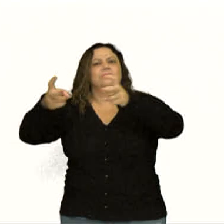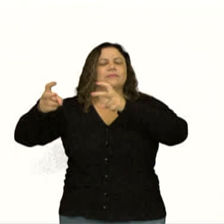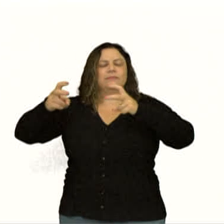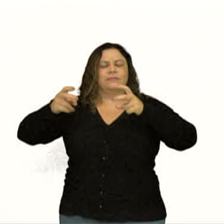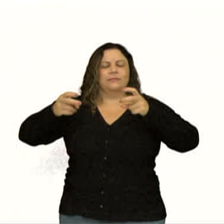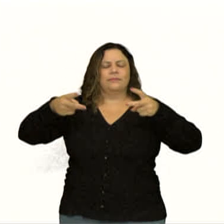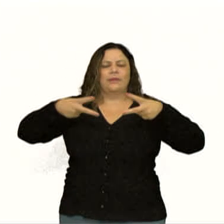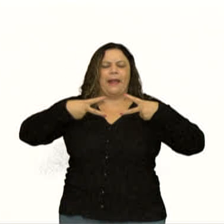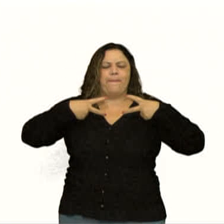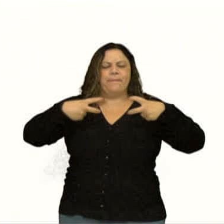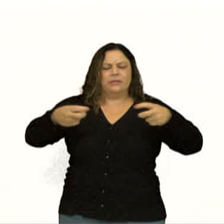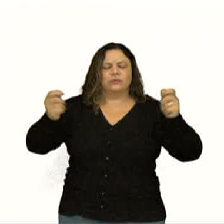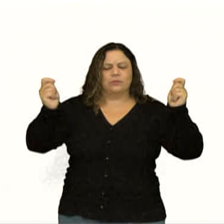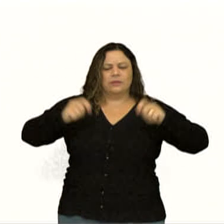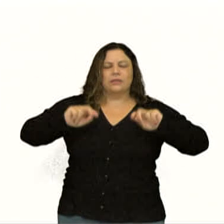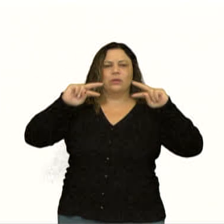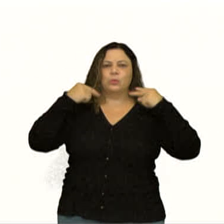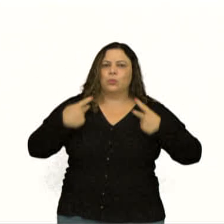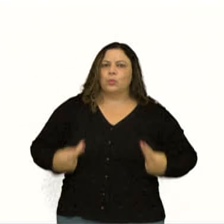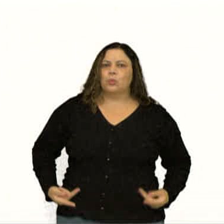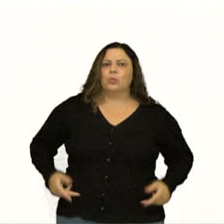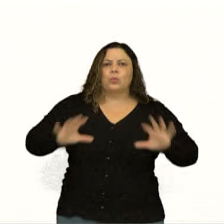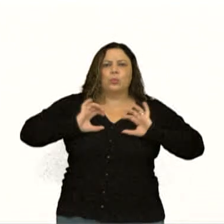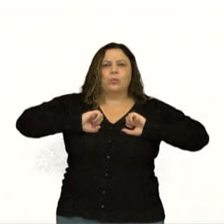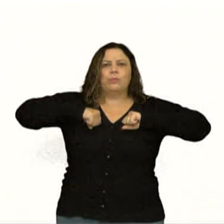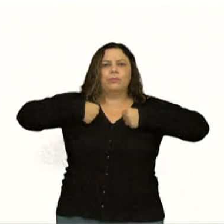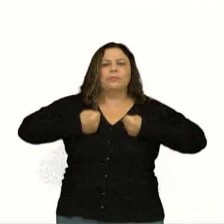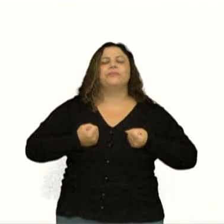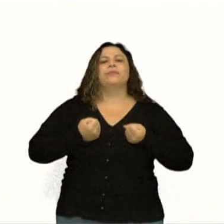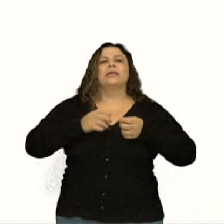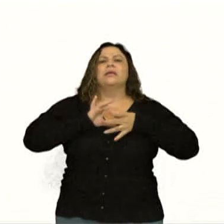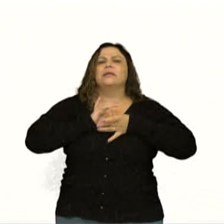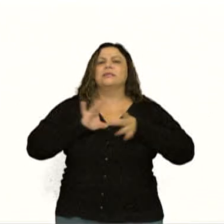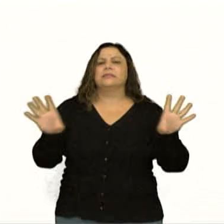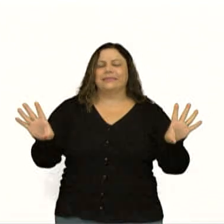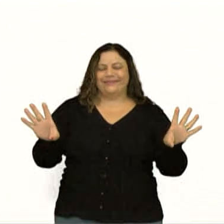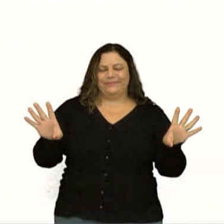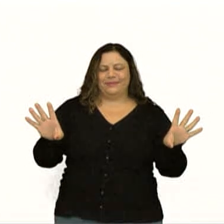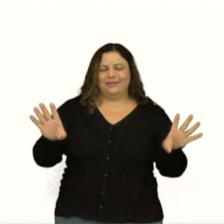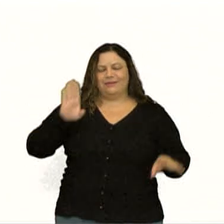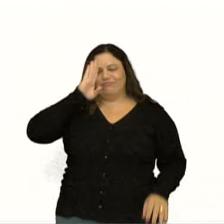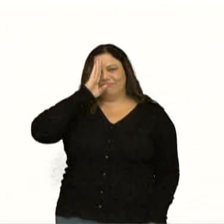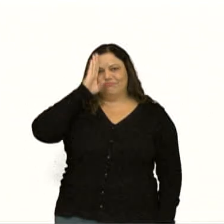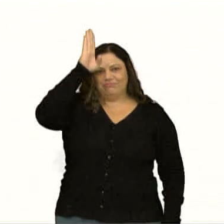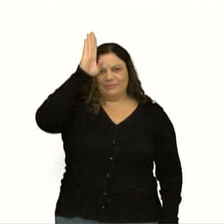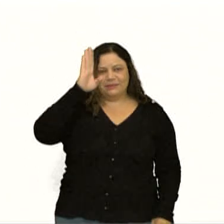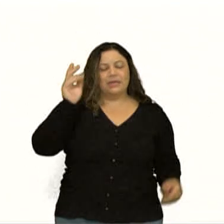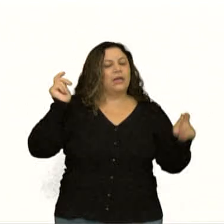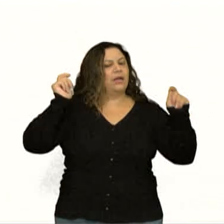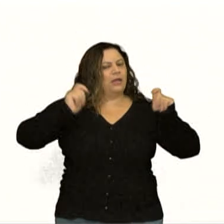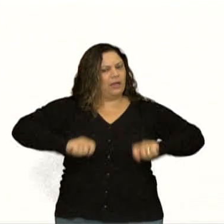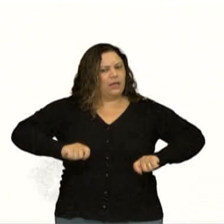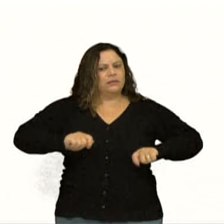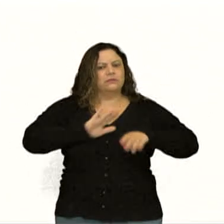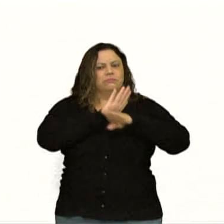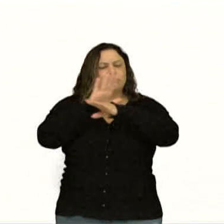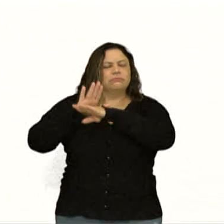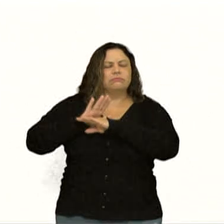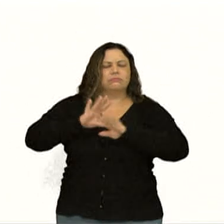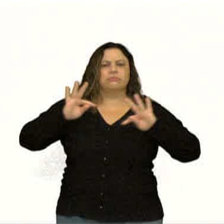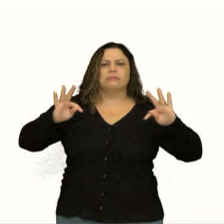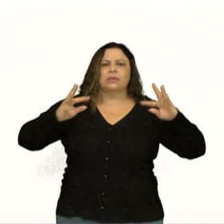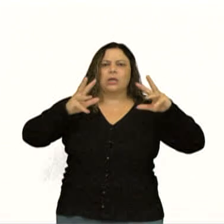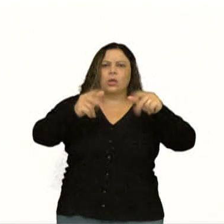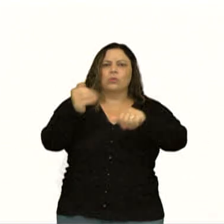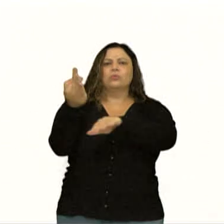e o reforço dos direitos humanos e das liberdades fundamentais. E deve favorecer a compreensão, a